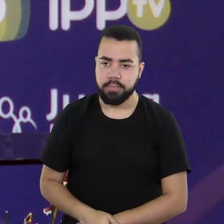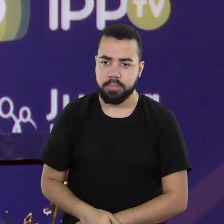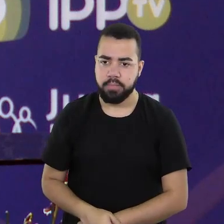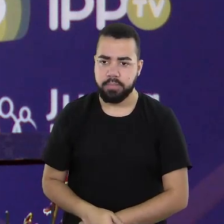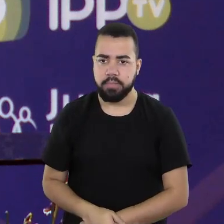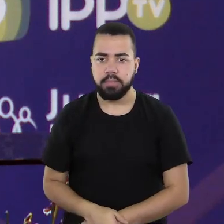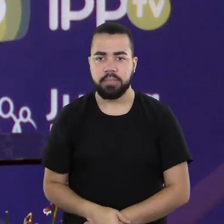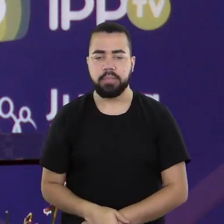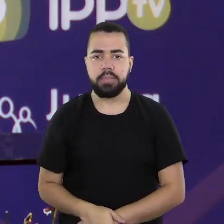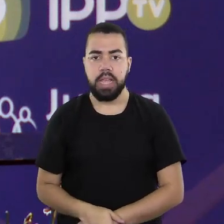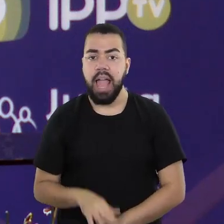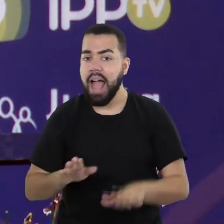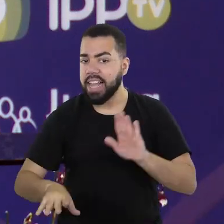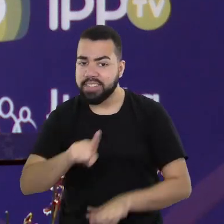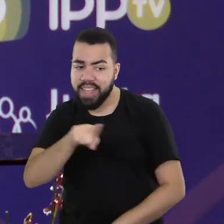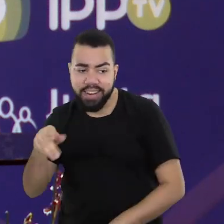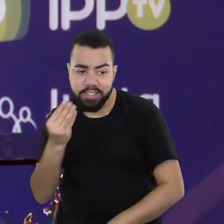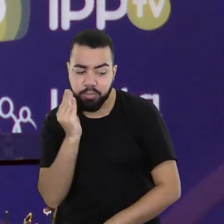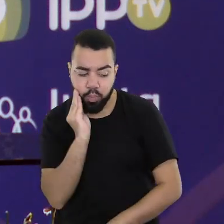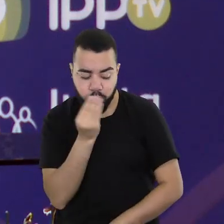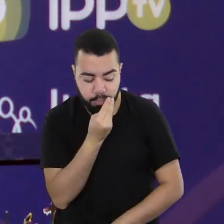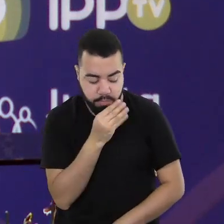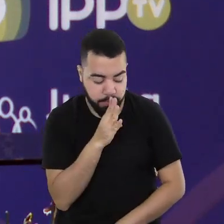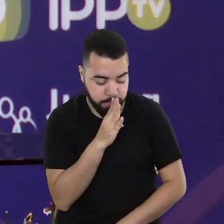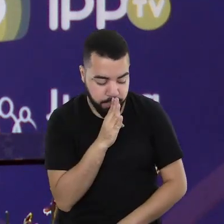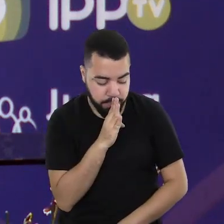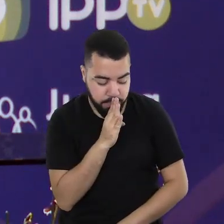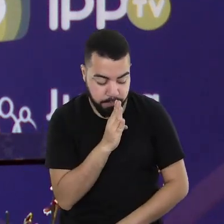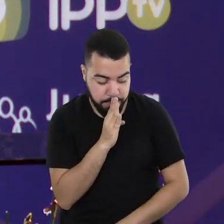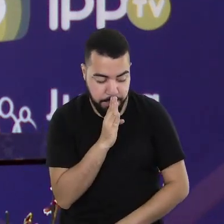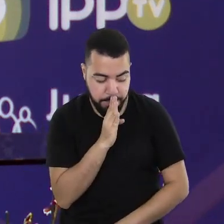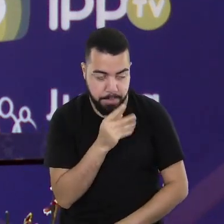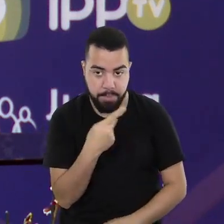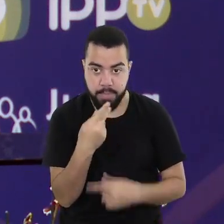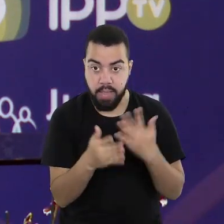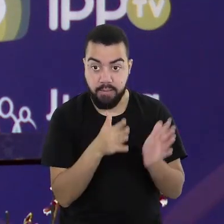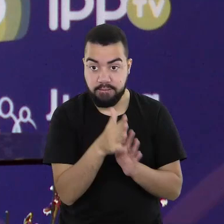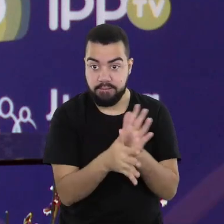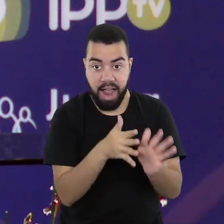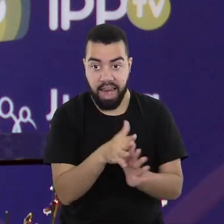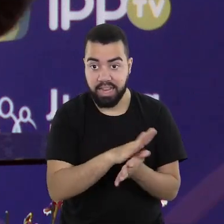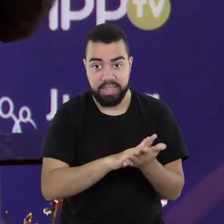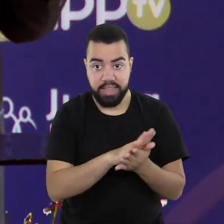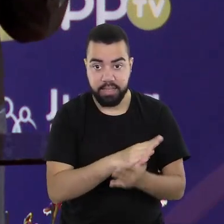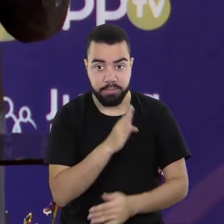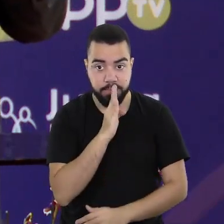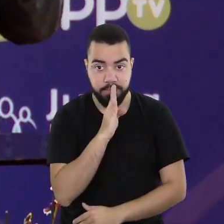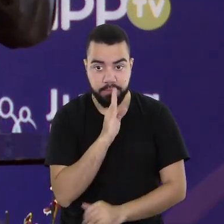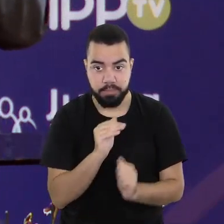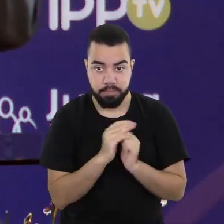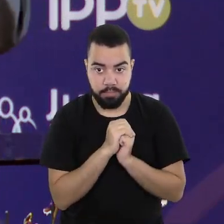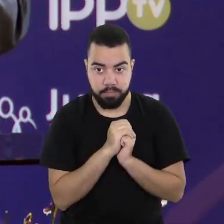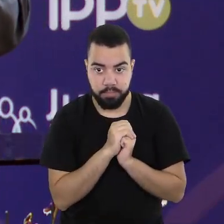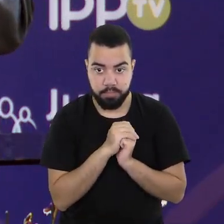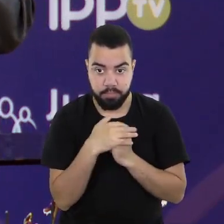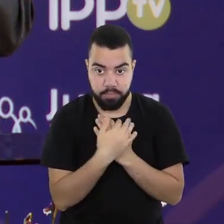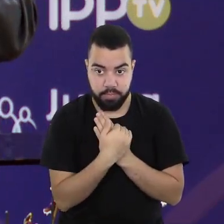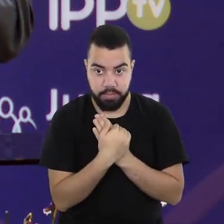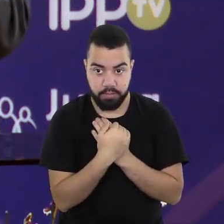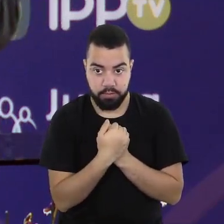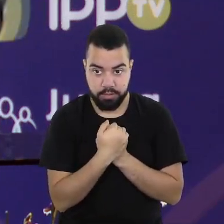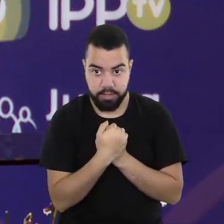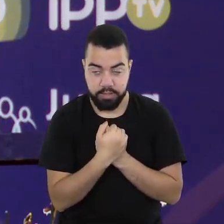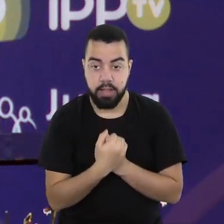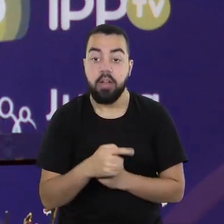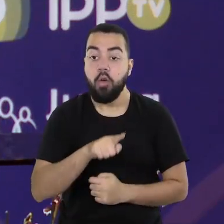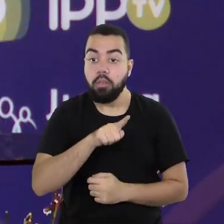Talvez, e elas não vão dizer que precisam, mas você precisa ver e questionar e procurar